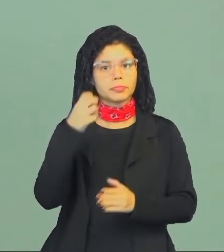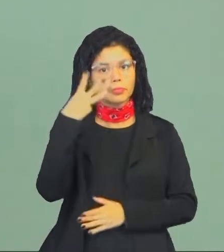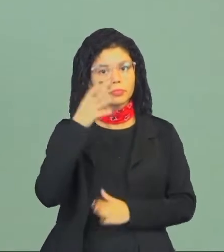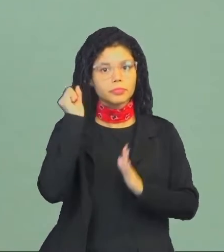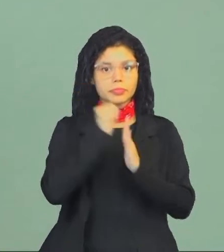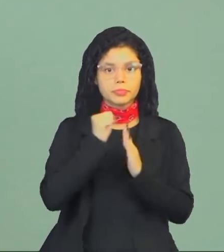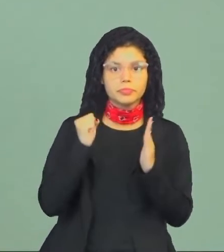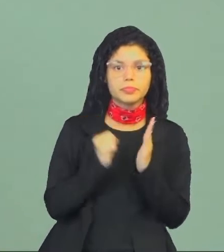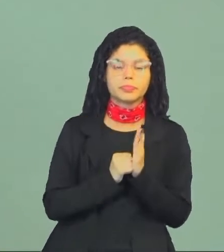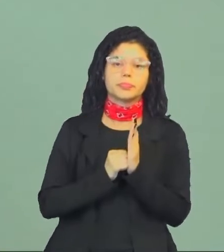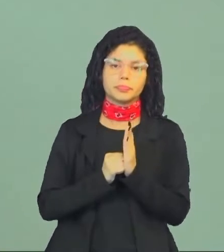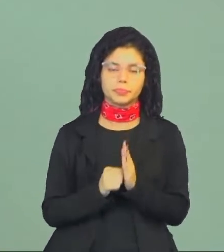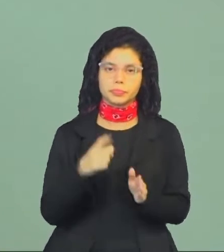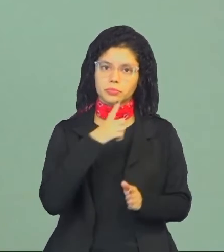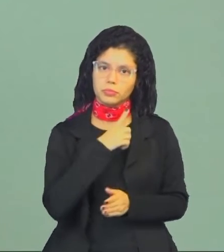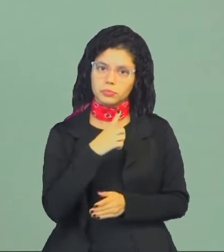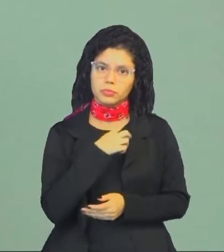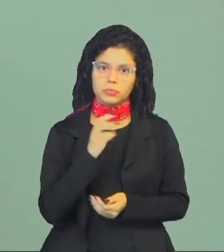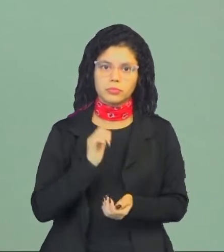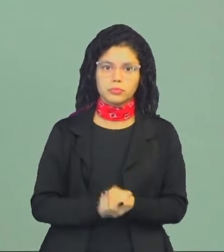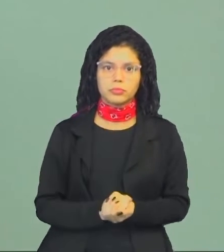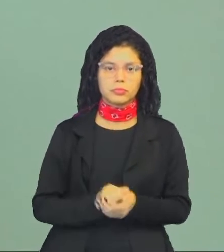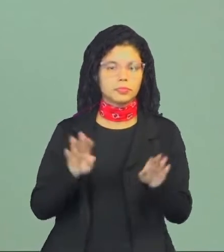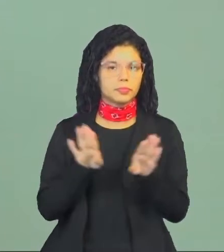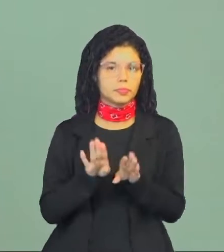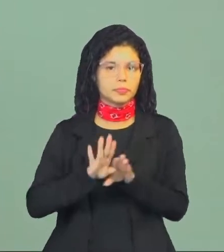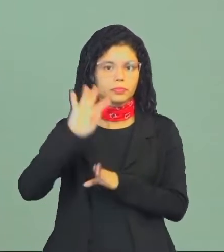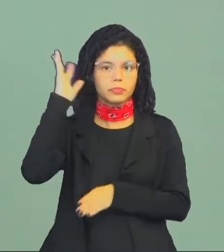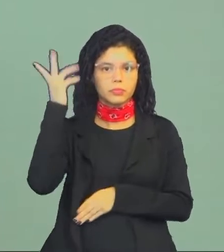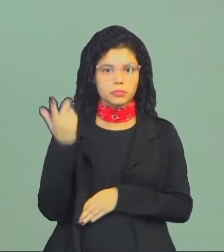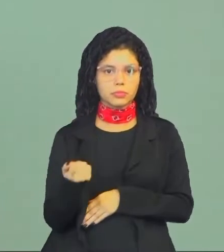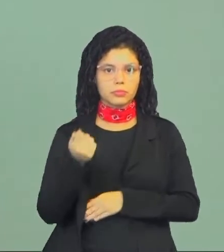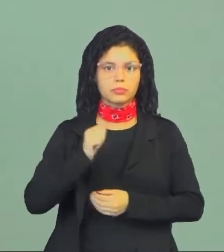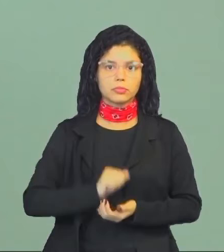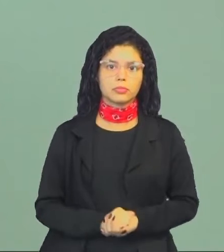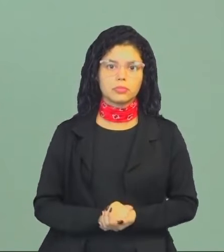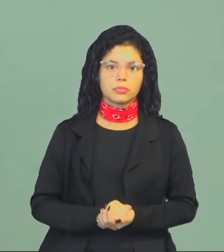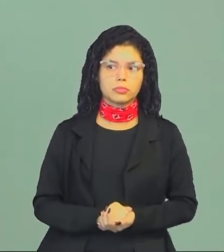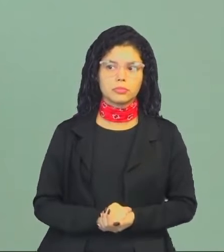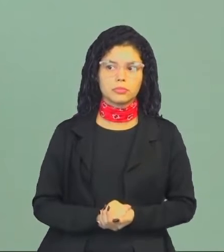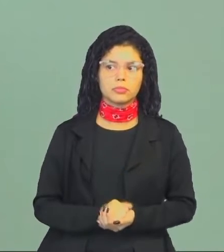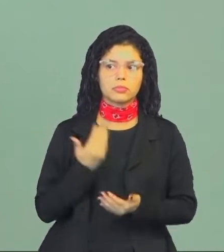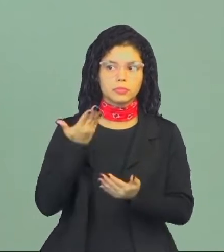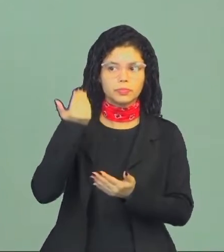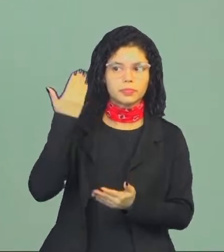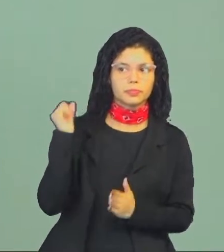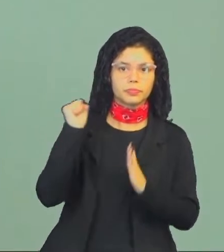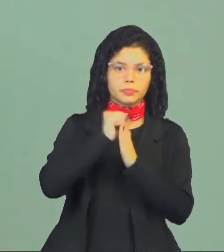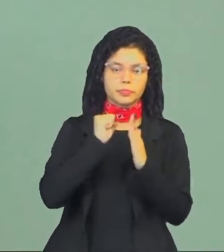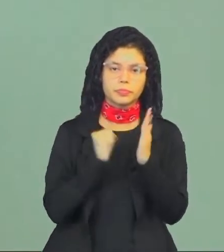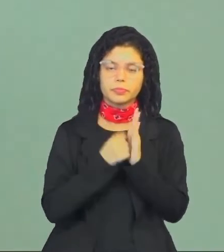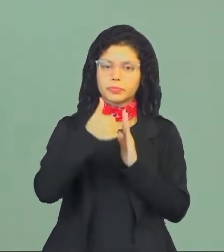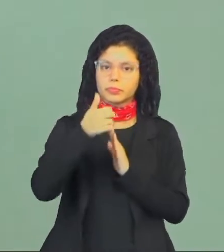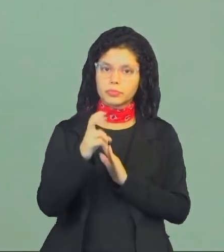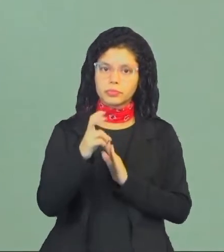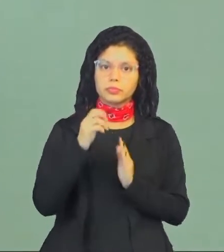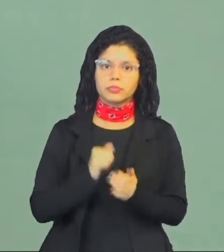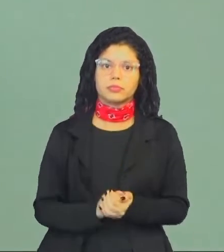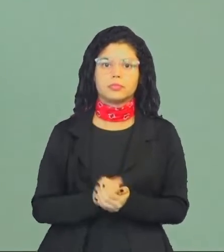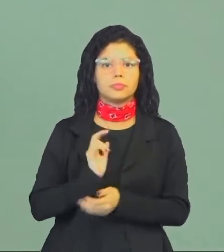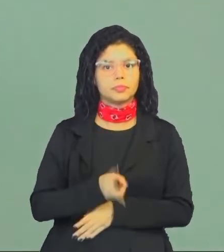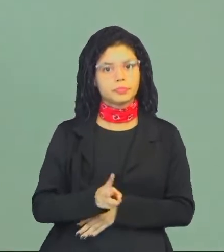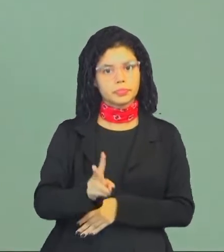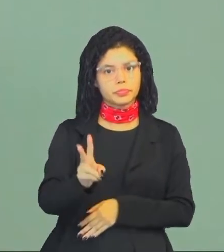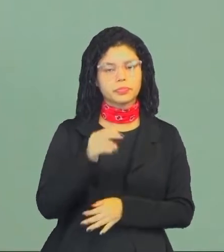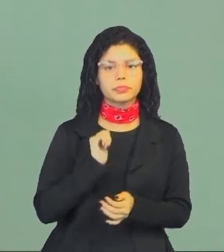Os portugueses tinham feitorias instaladas na costa africana. Desde o século XV e desde então mantinham